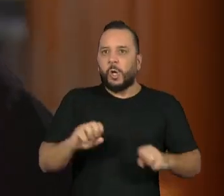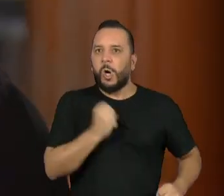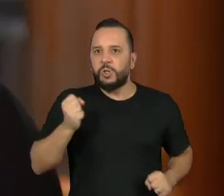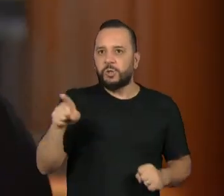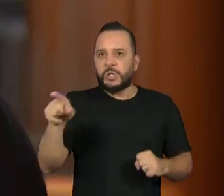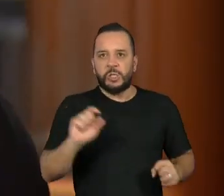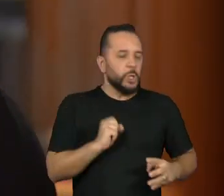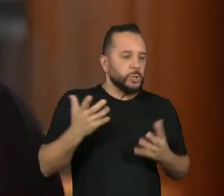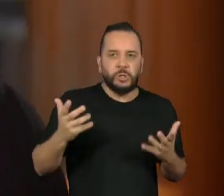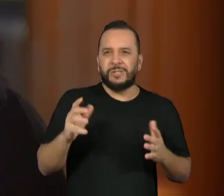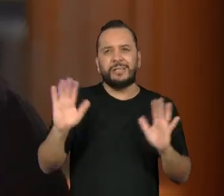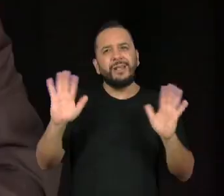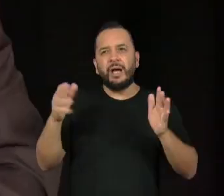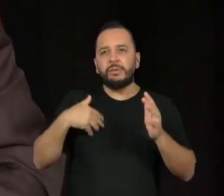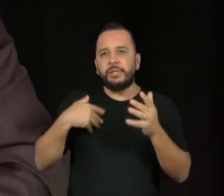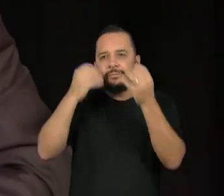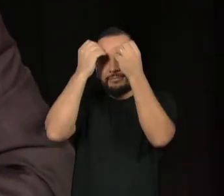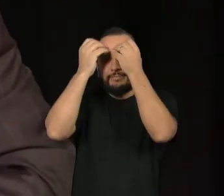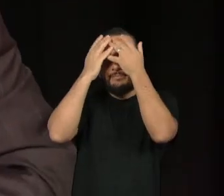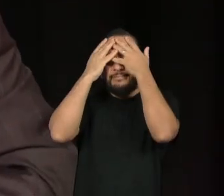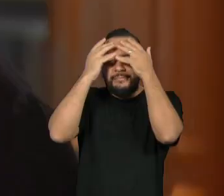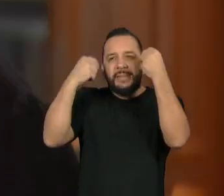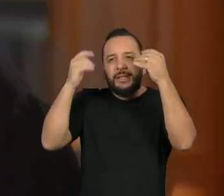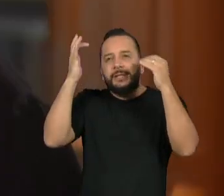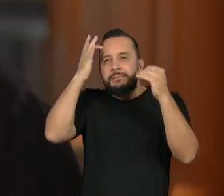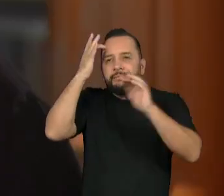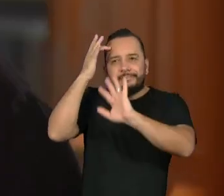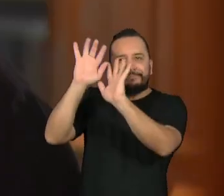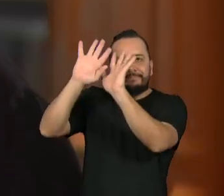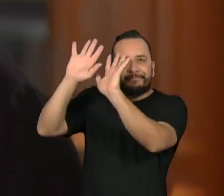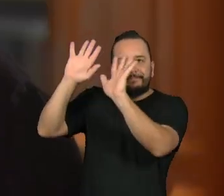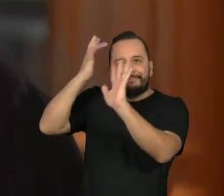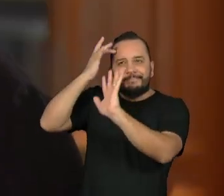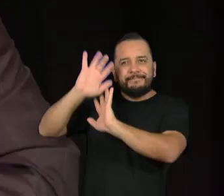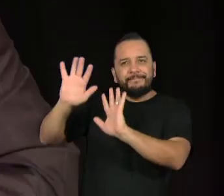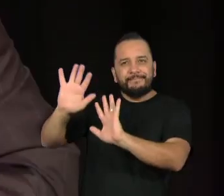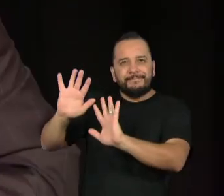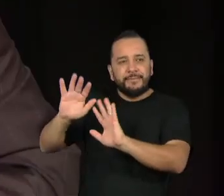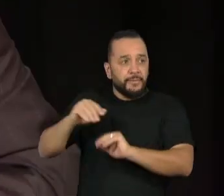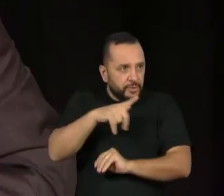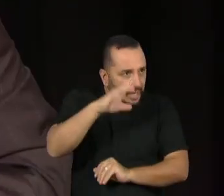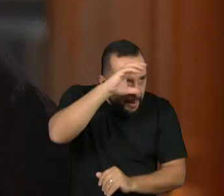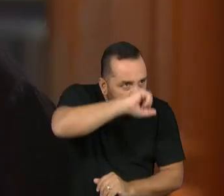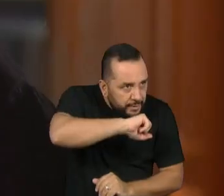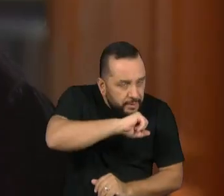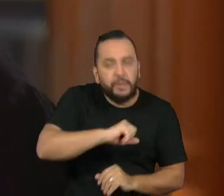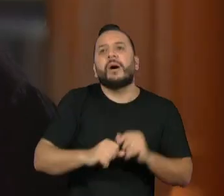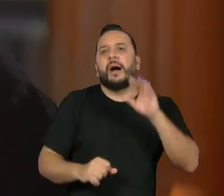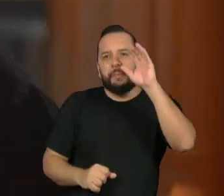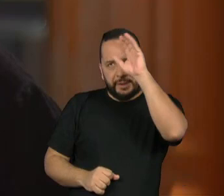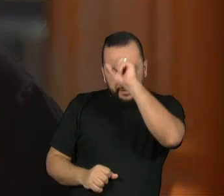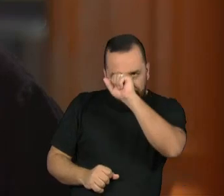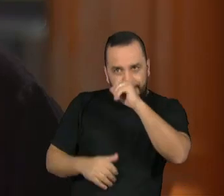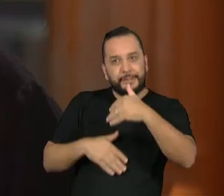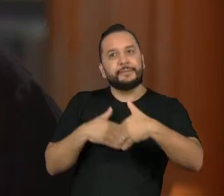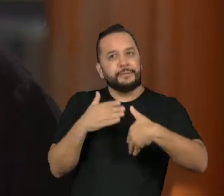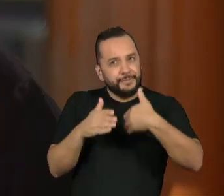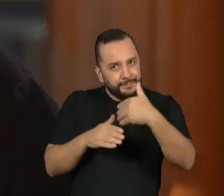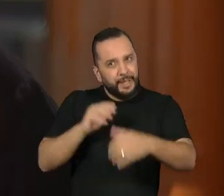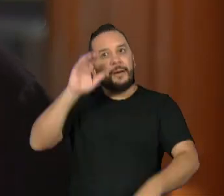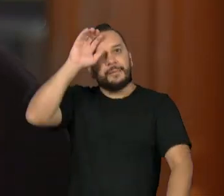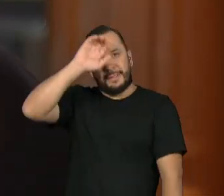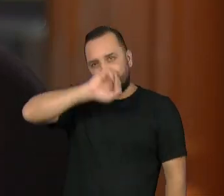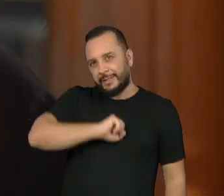cansado naquele kombucha ferida que não seca né cutucando a ferida entendeu você aprendeu a fazer isso mesmo Tomo tá prendendo o Apartheid